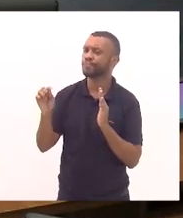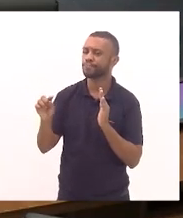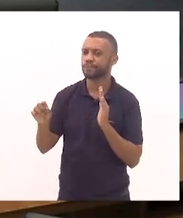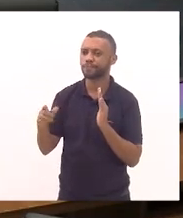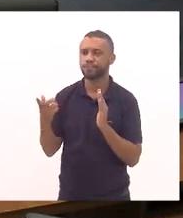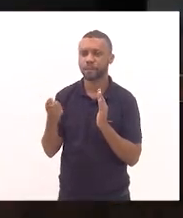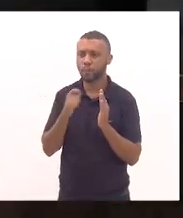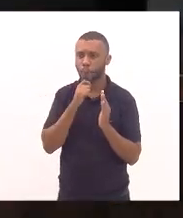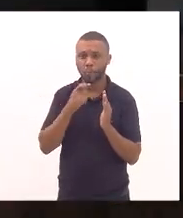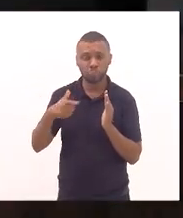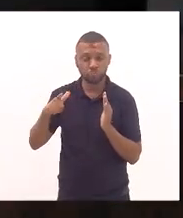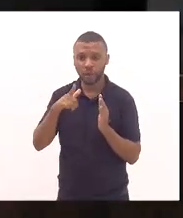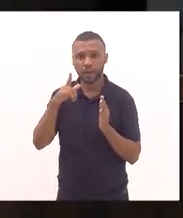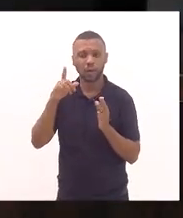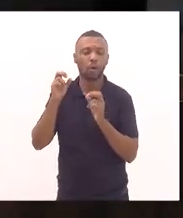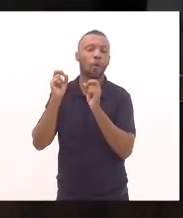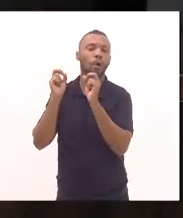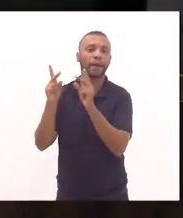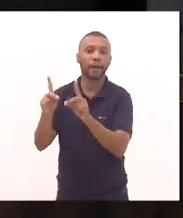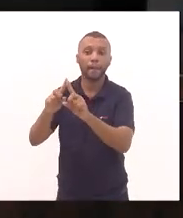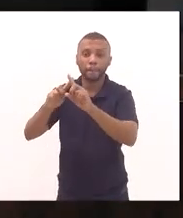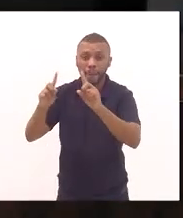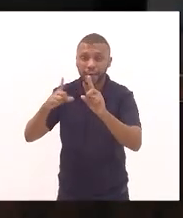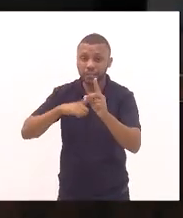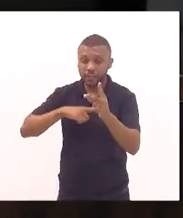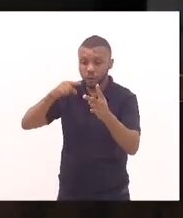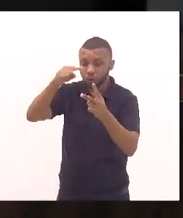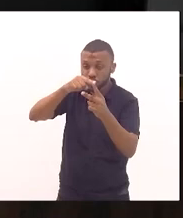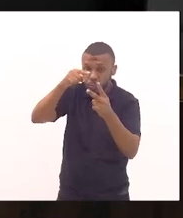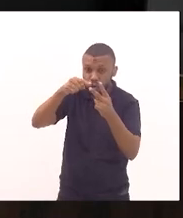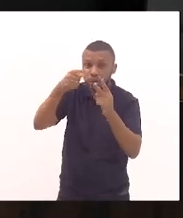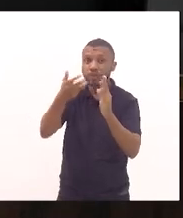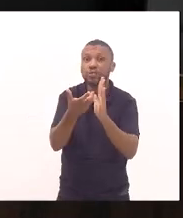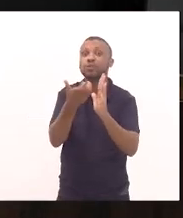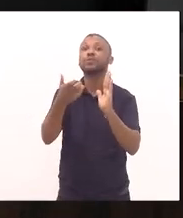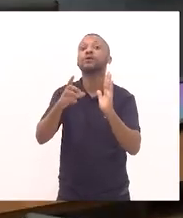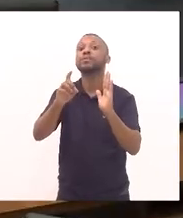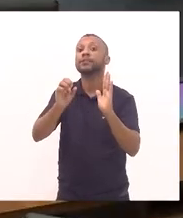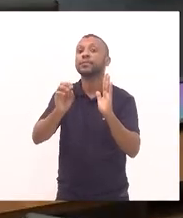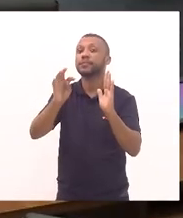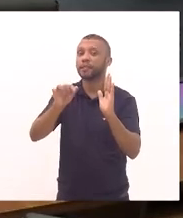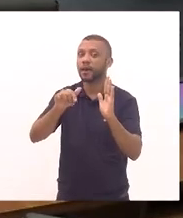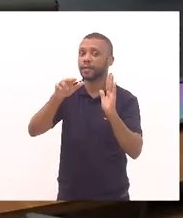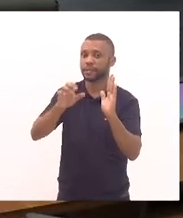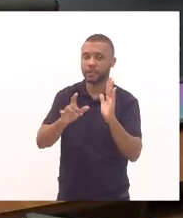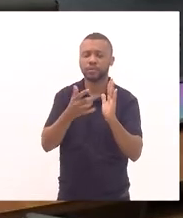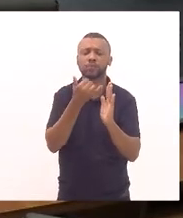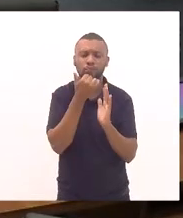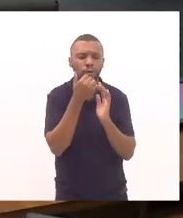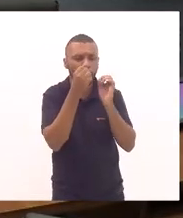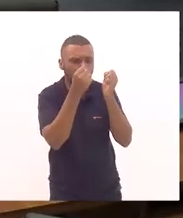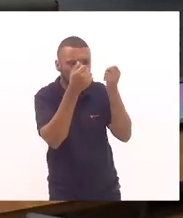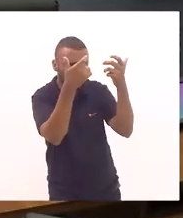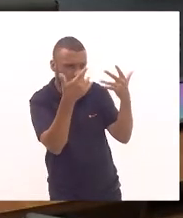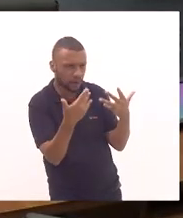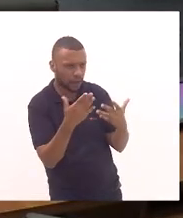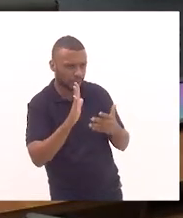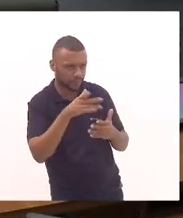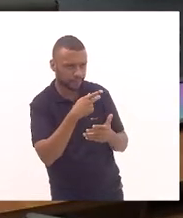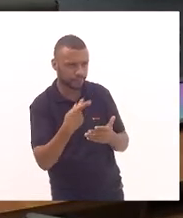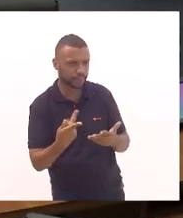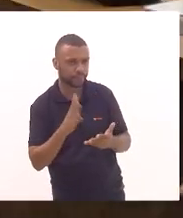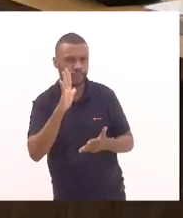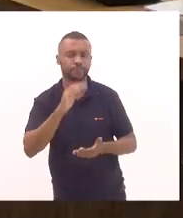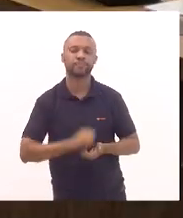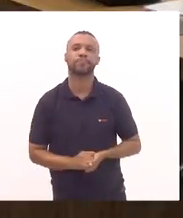Não vai ter, eu entendi. Mas tinham dois destaques. Senhor presidente, posso explicar?